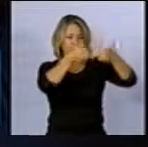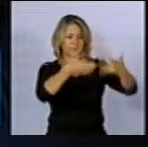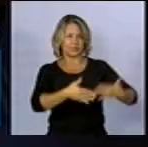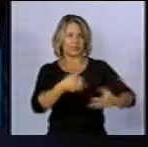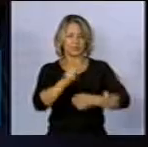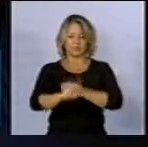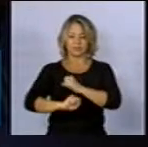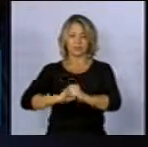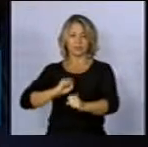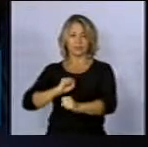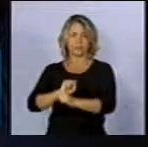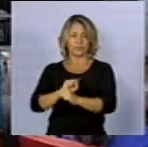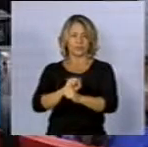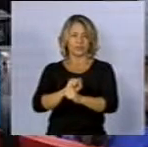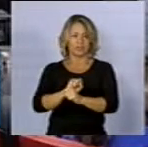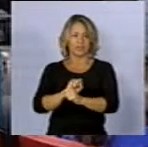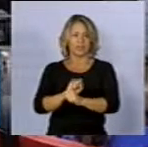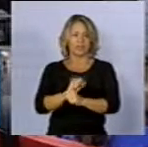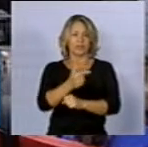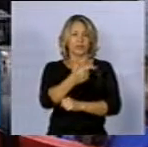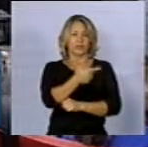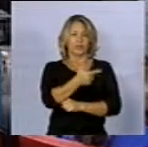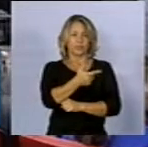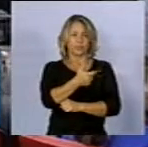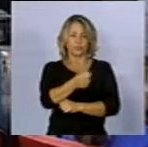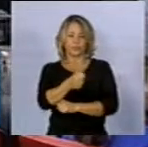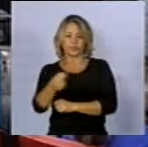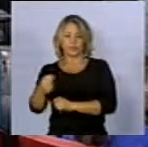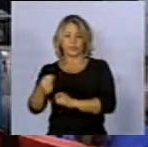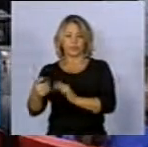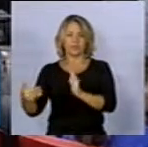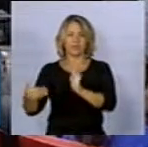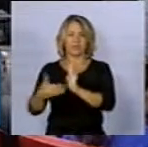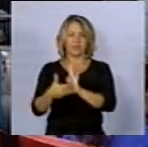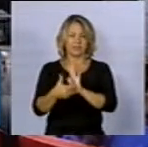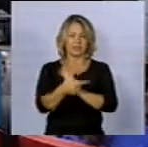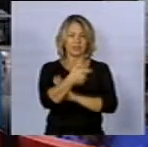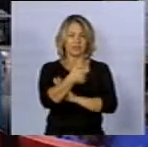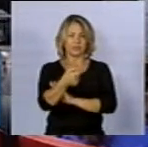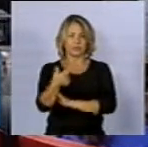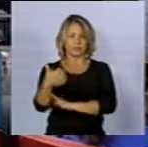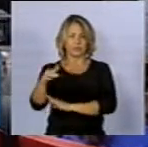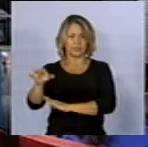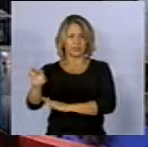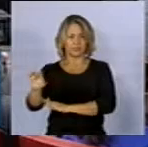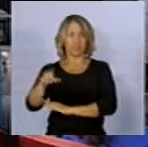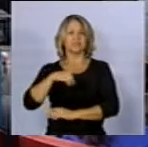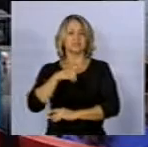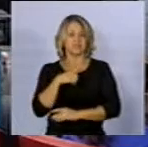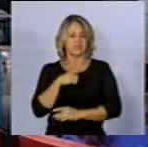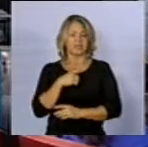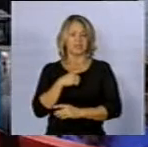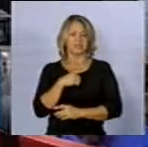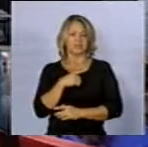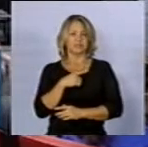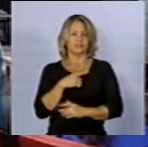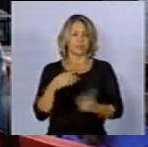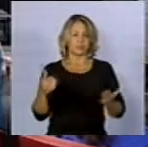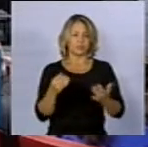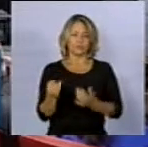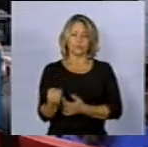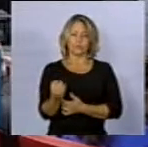ano eh de 2000 a 2010 nós tivemos um